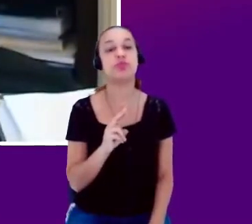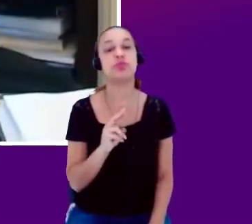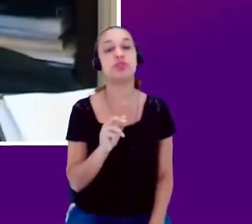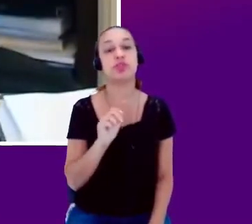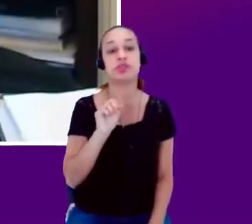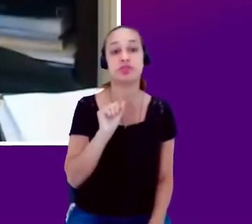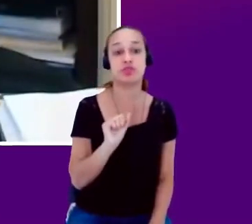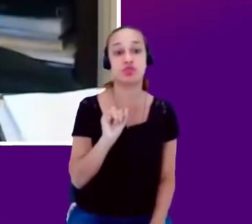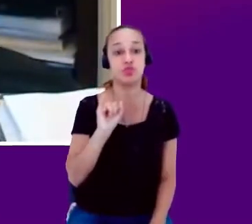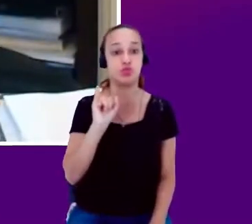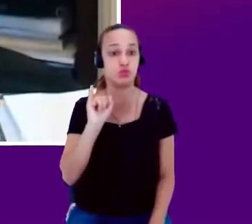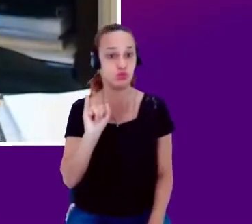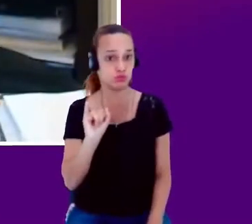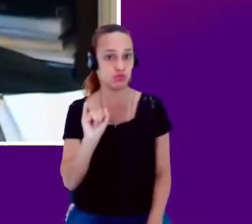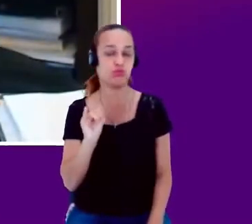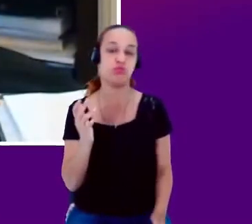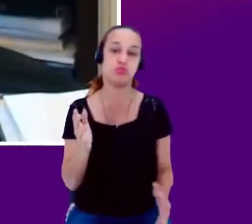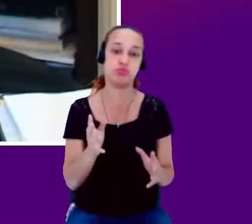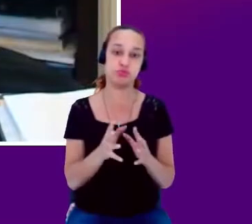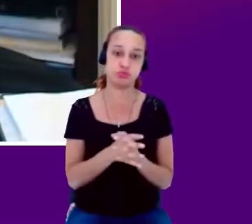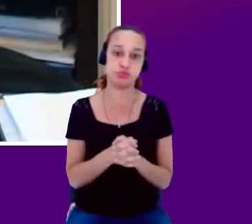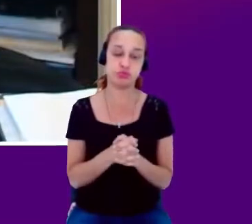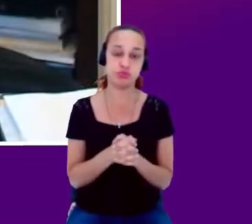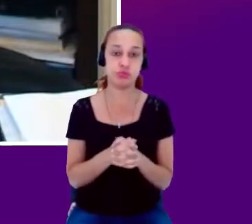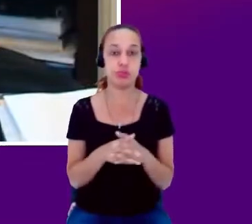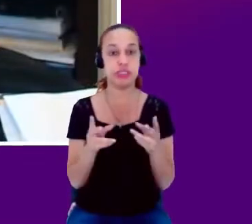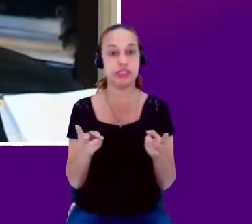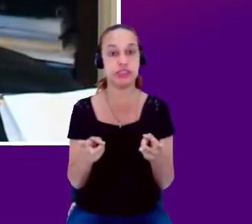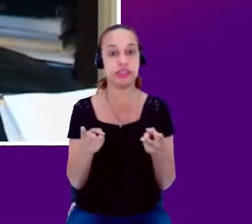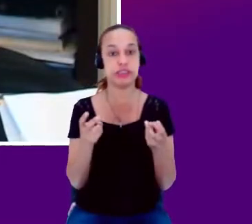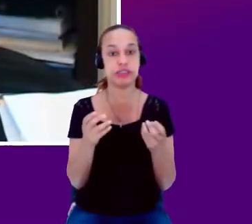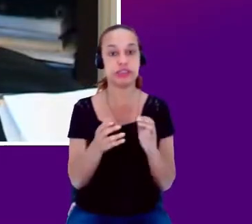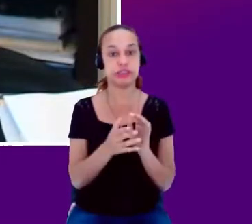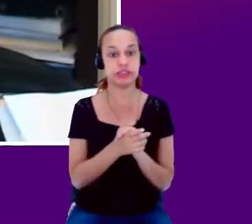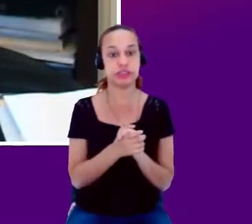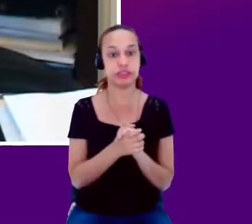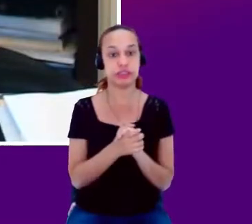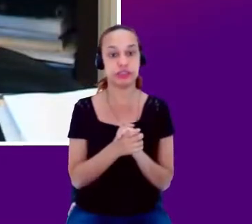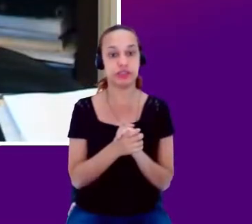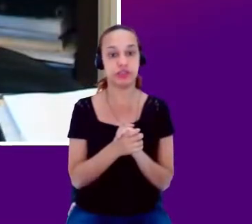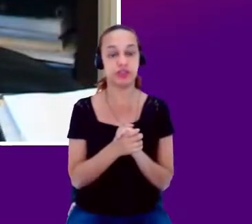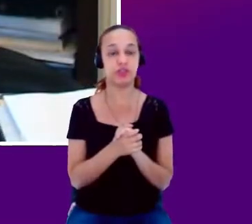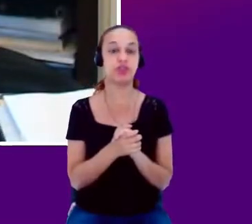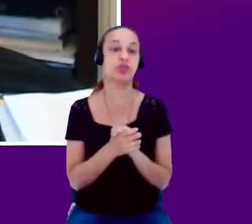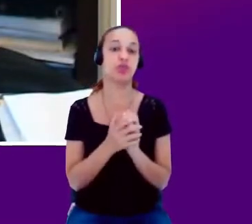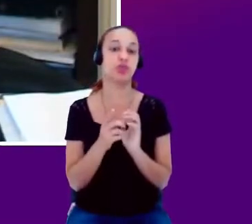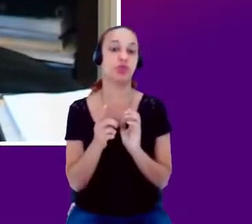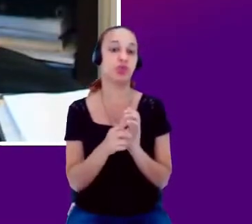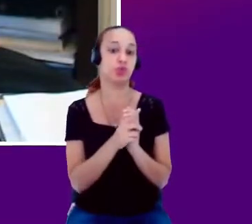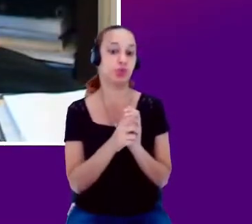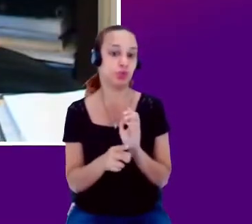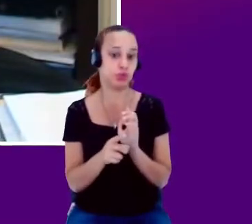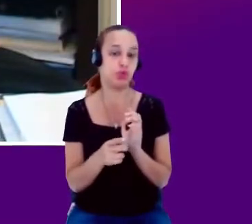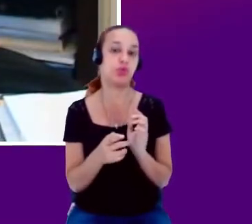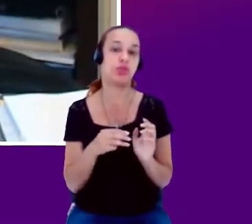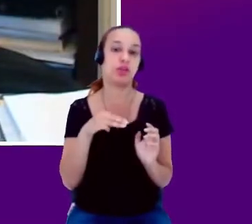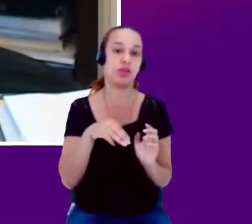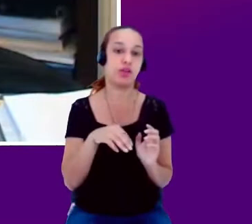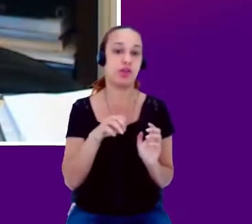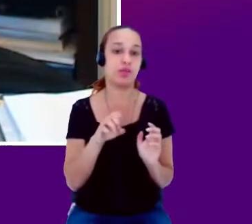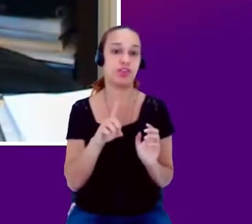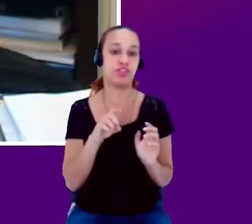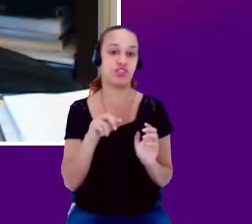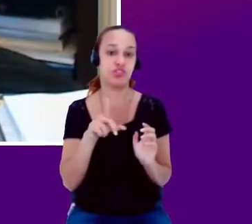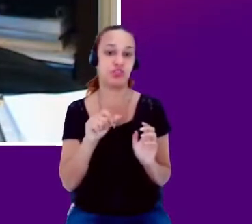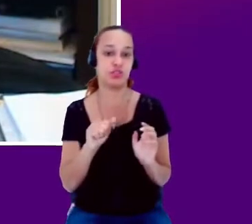ministra Rosa Weber, ao apreciar a inconstitucionalidade da medida provisória 954, que obrigava